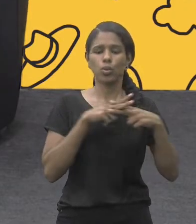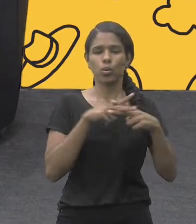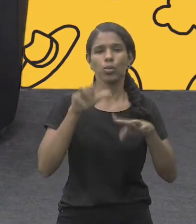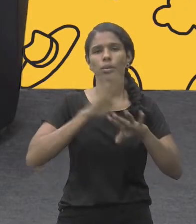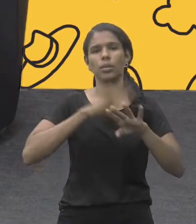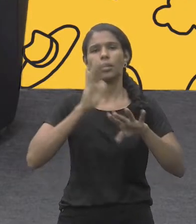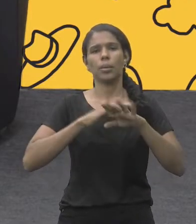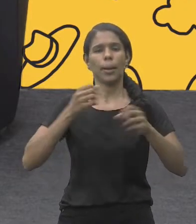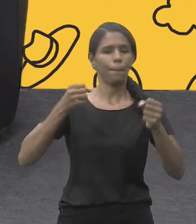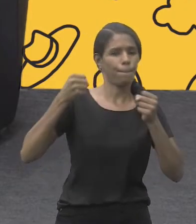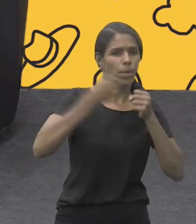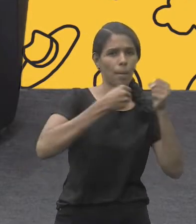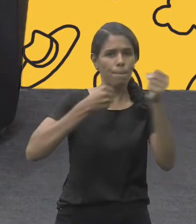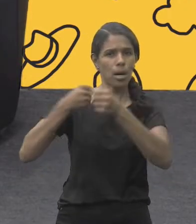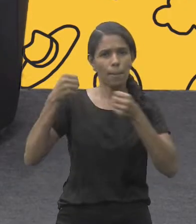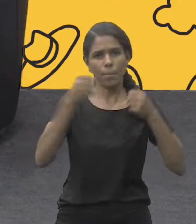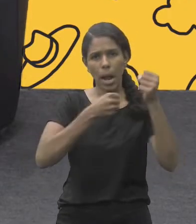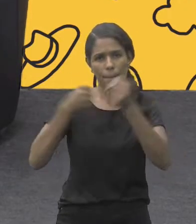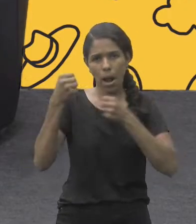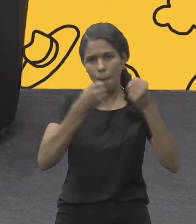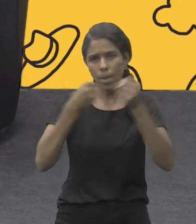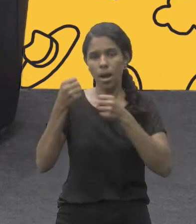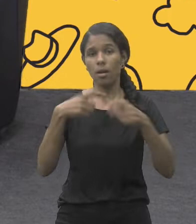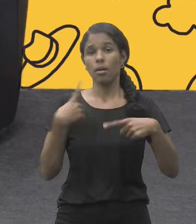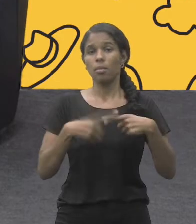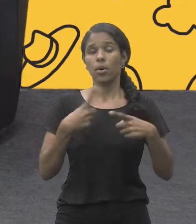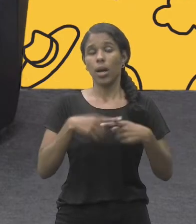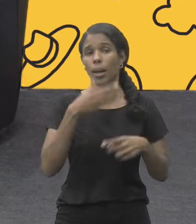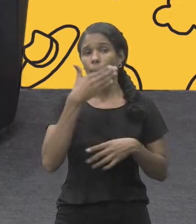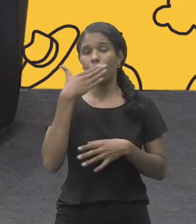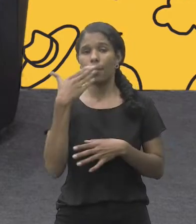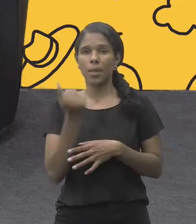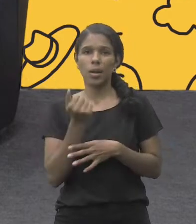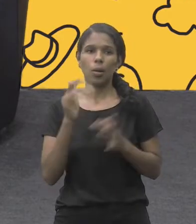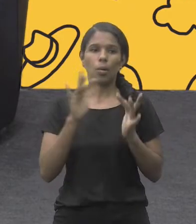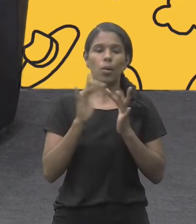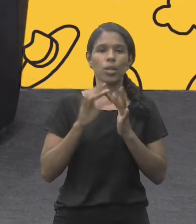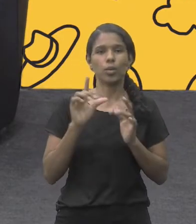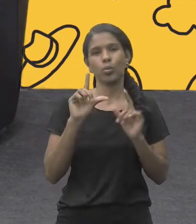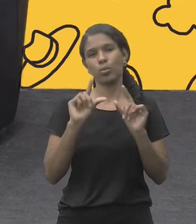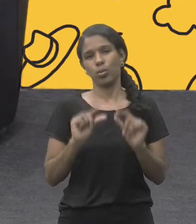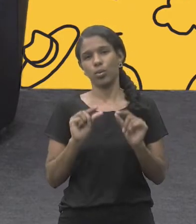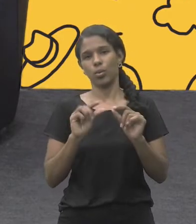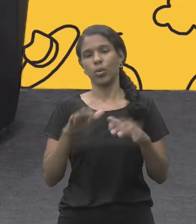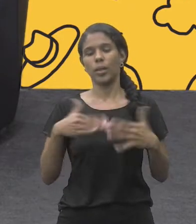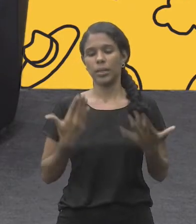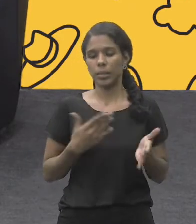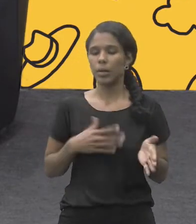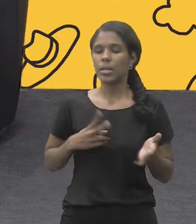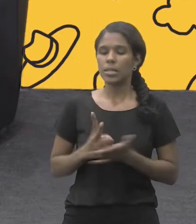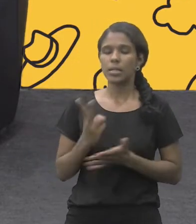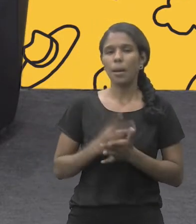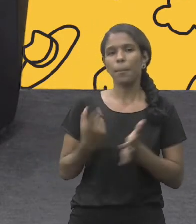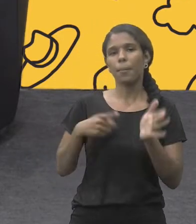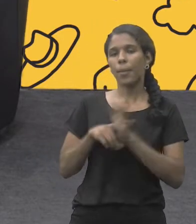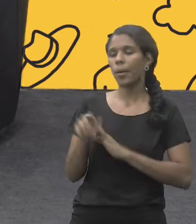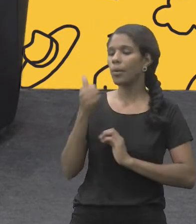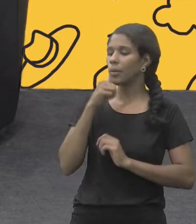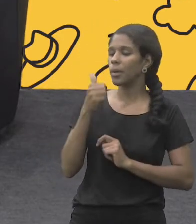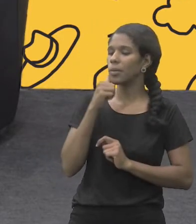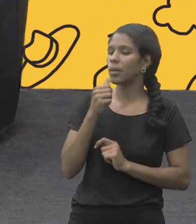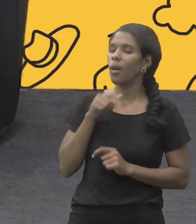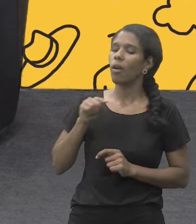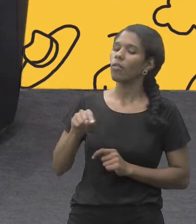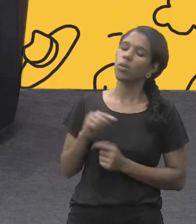treinar, no caso eu vou perguntar para a pessoa qual é o objetivo dela, então nós vamos trabalhar com ela com mais peso, com